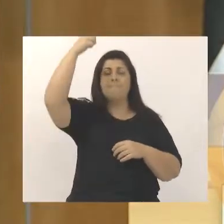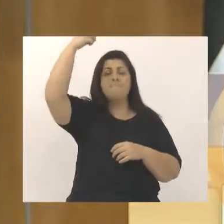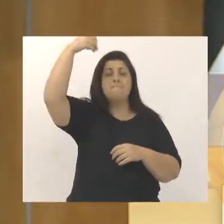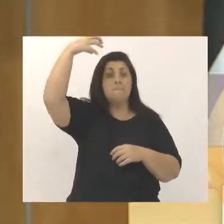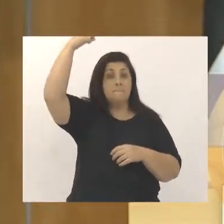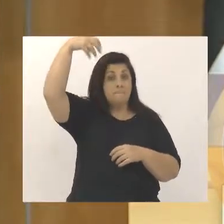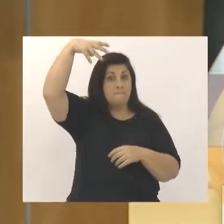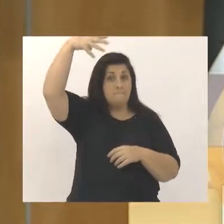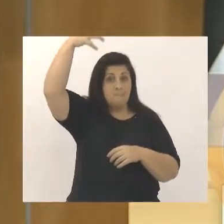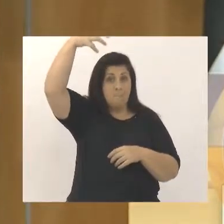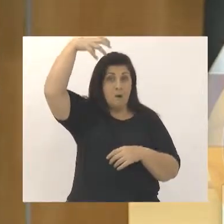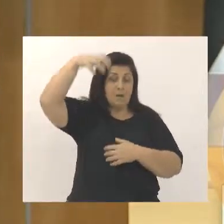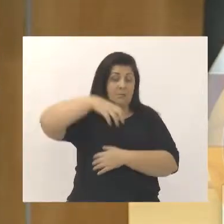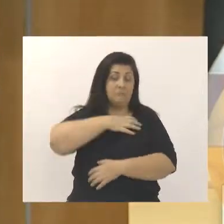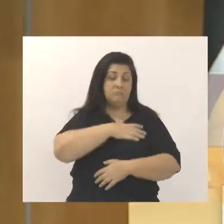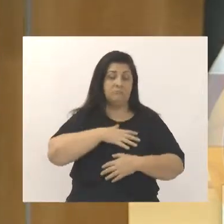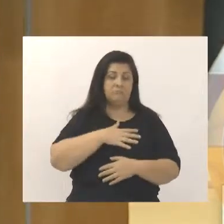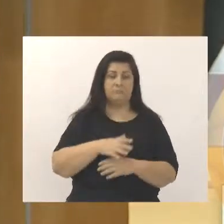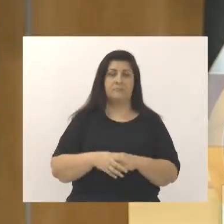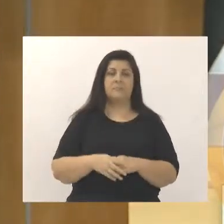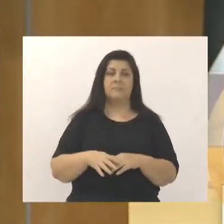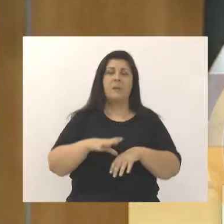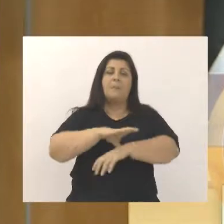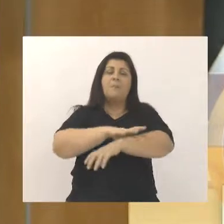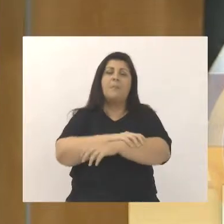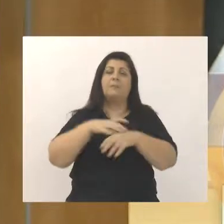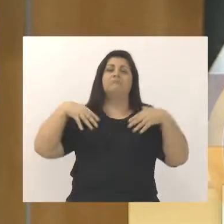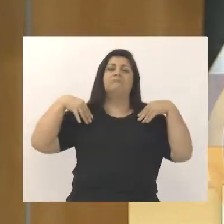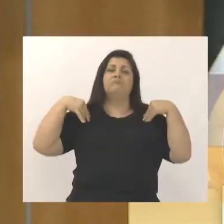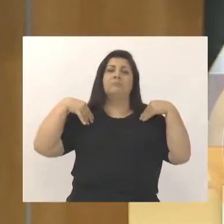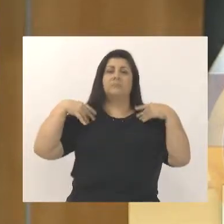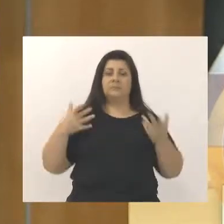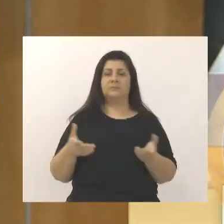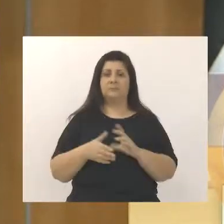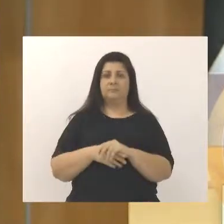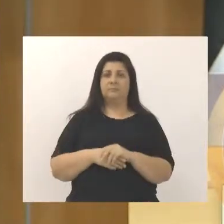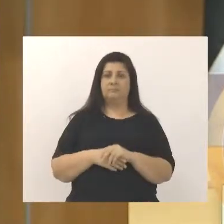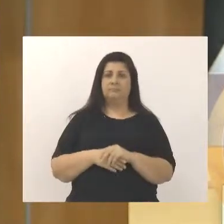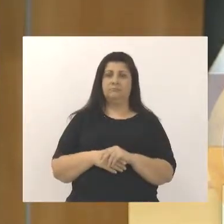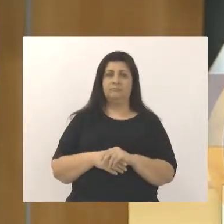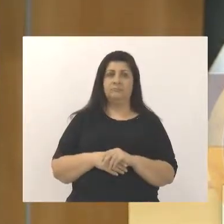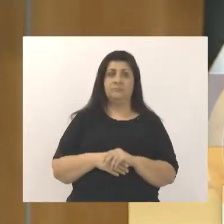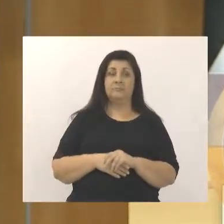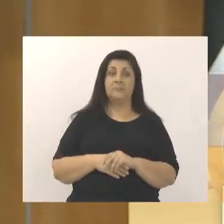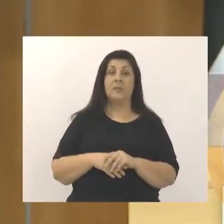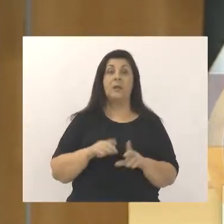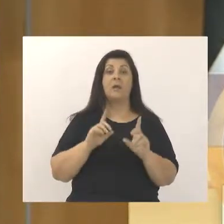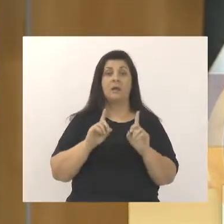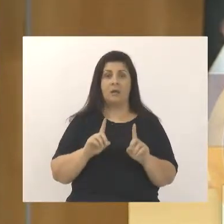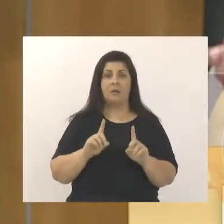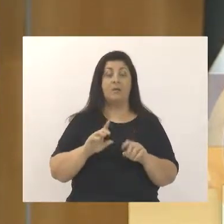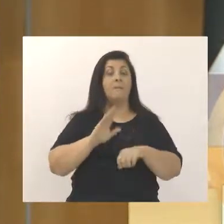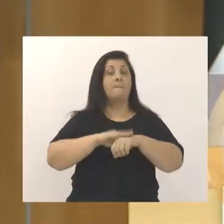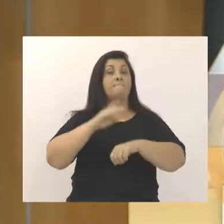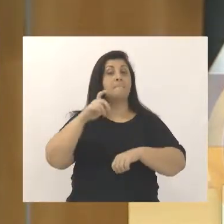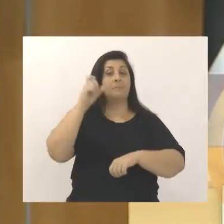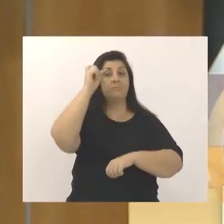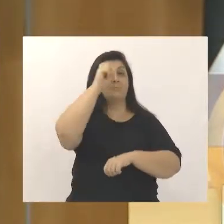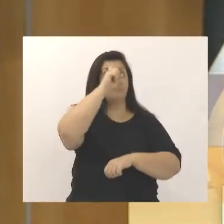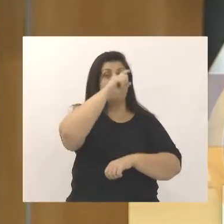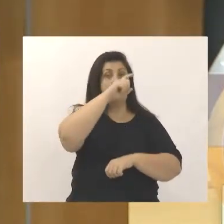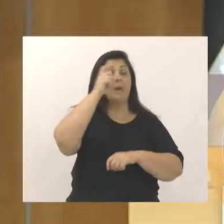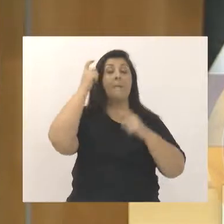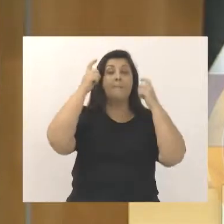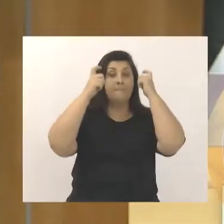massagem, etc. E agora, que vem a parte que mais me preocupa e o que as doulas elas